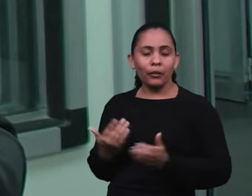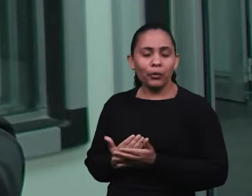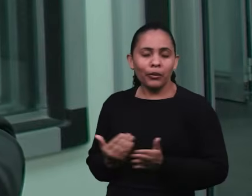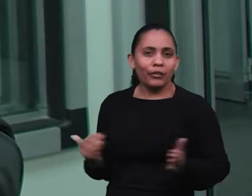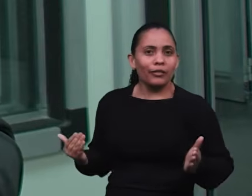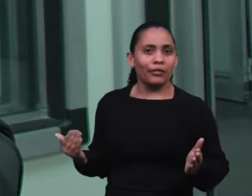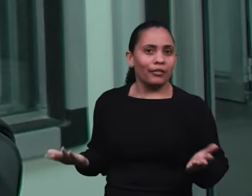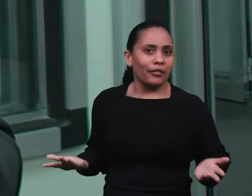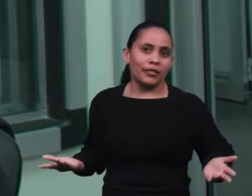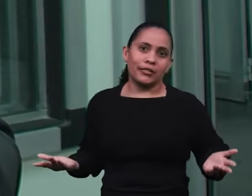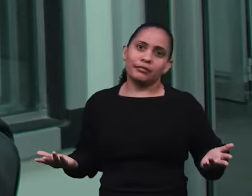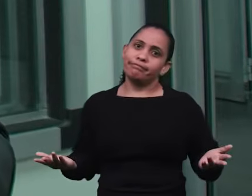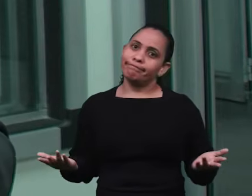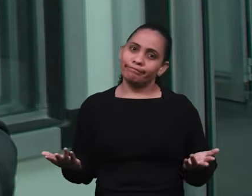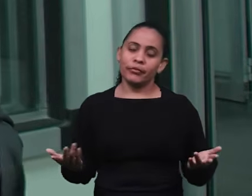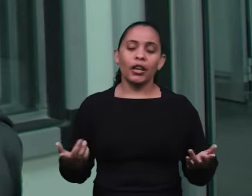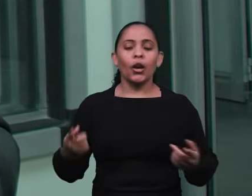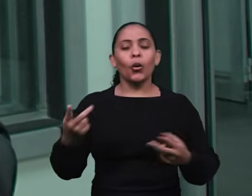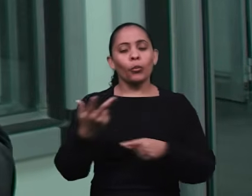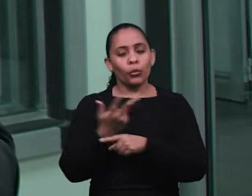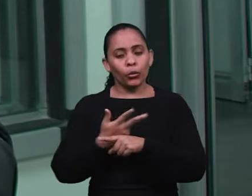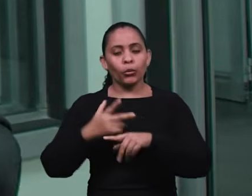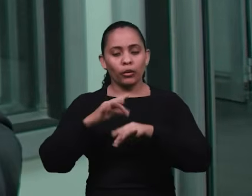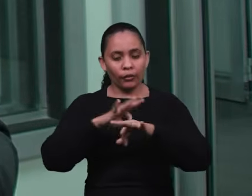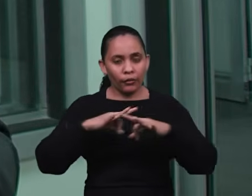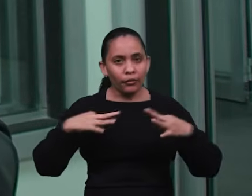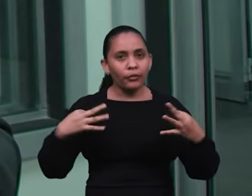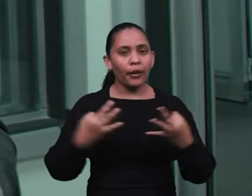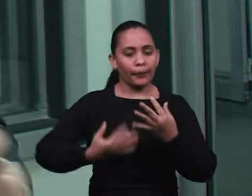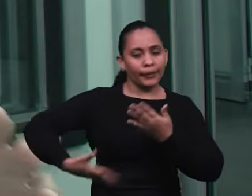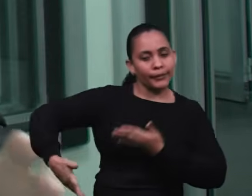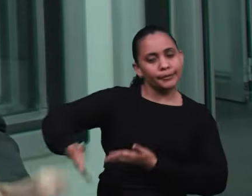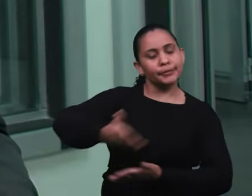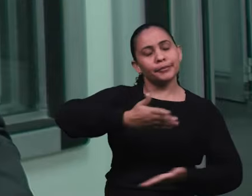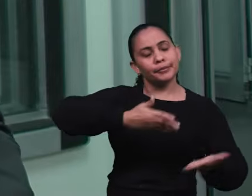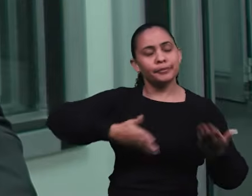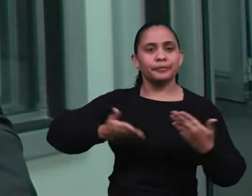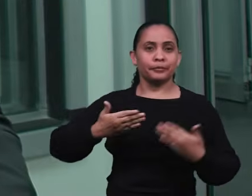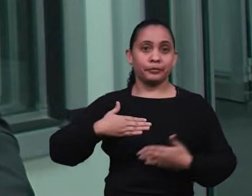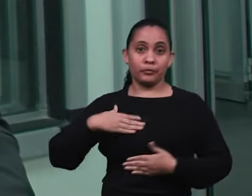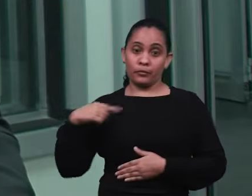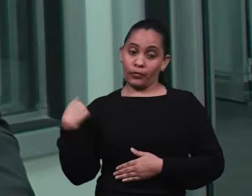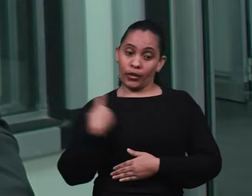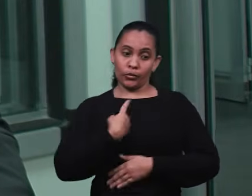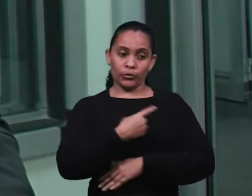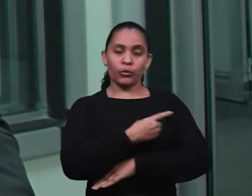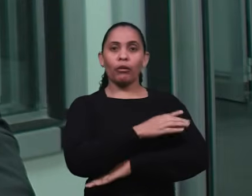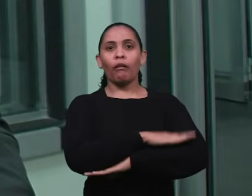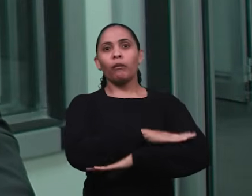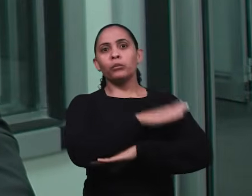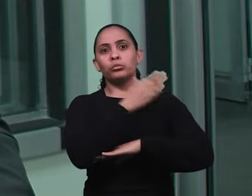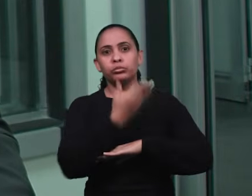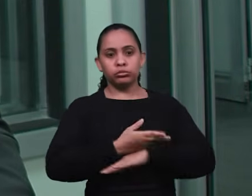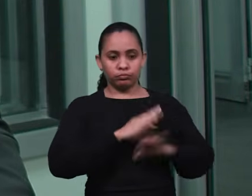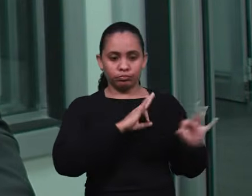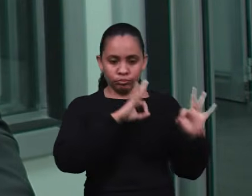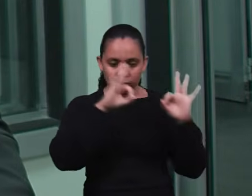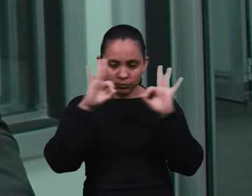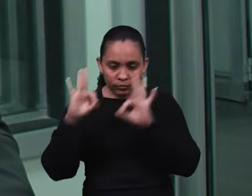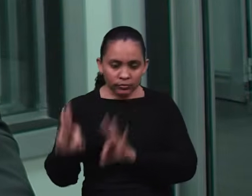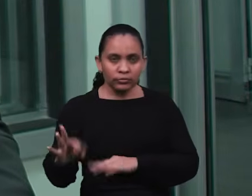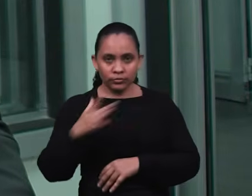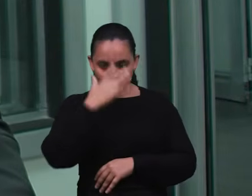se planeja, né? Não teve um planejamento. Precisa sentar com a família, com os filhos, planejar. Tanto na nosso dia a dia, como ser humano,